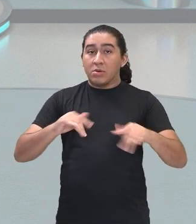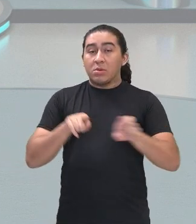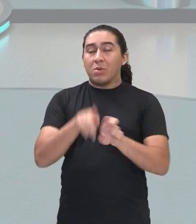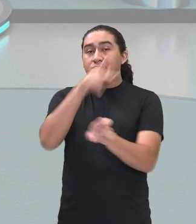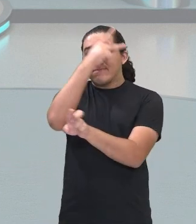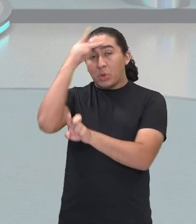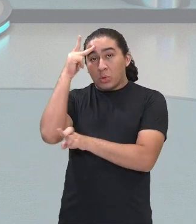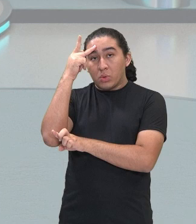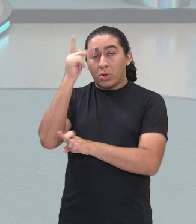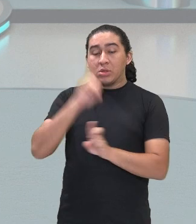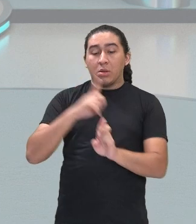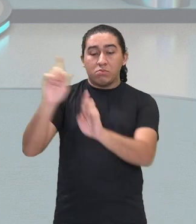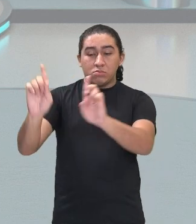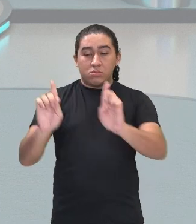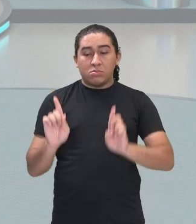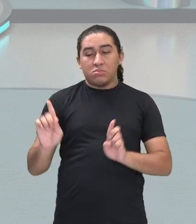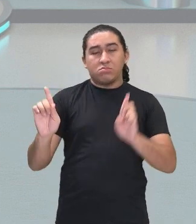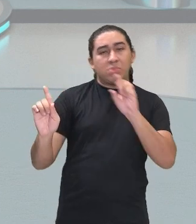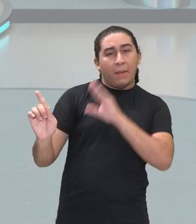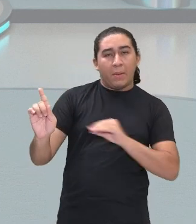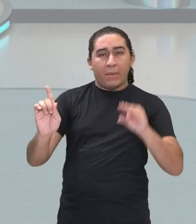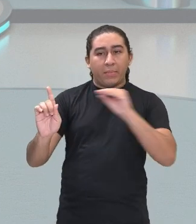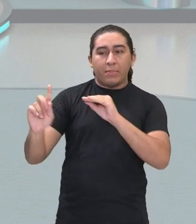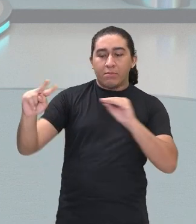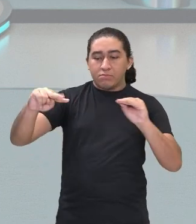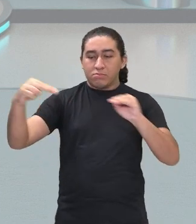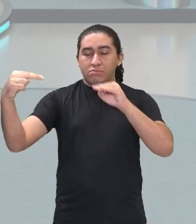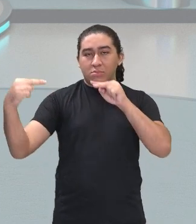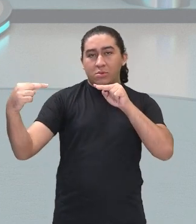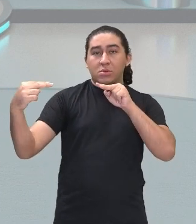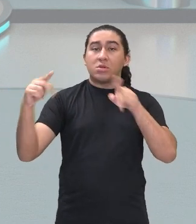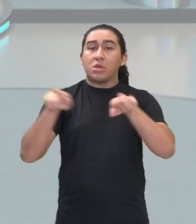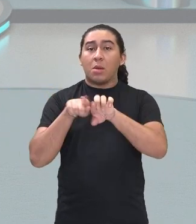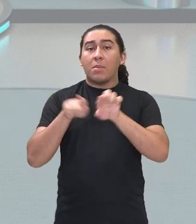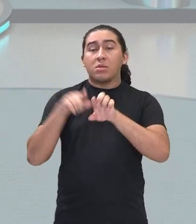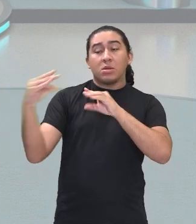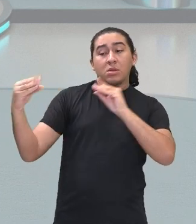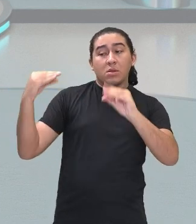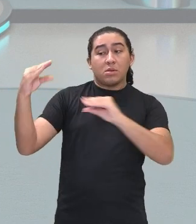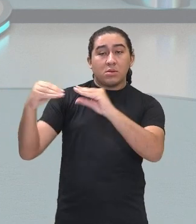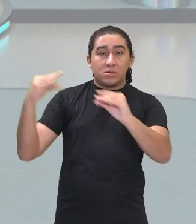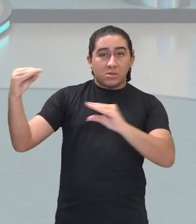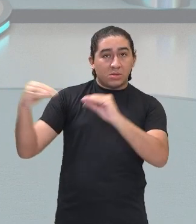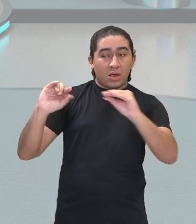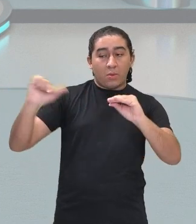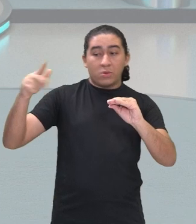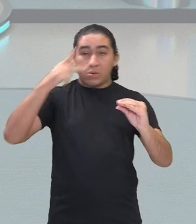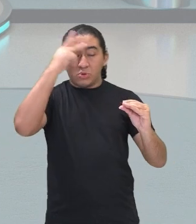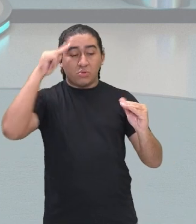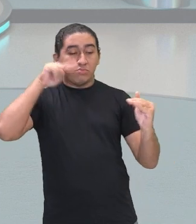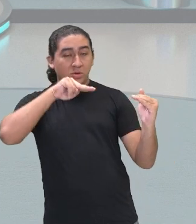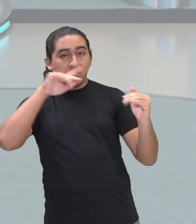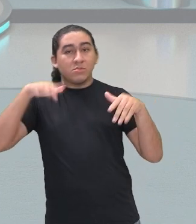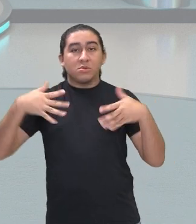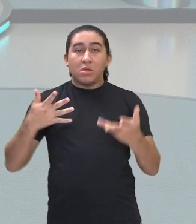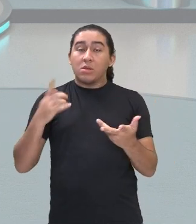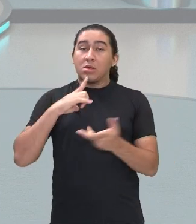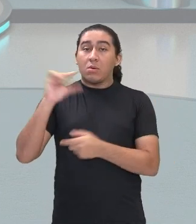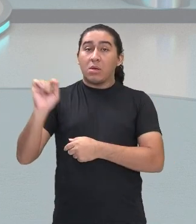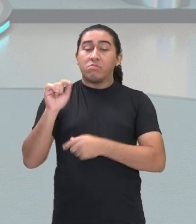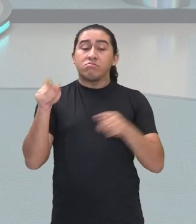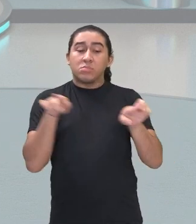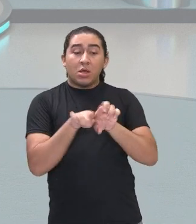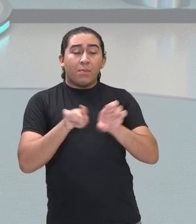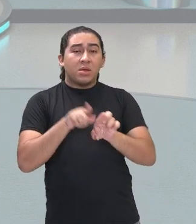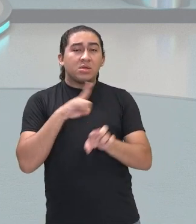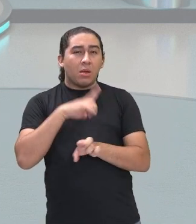pessoa que está olhando para a gente, que a gente está conversando, a segunda pessoa, então ela vai também